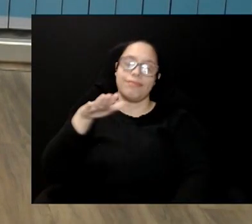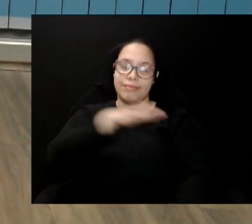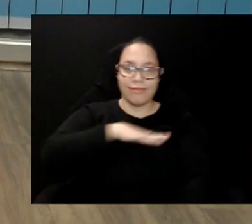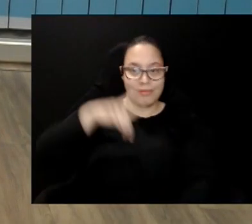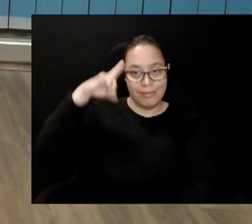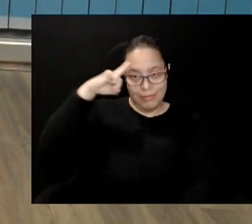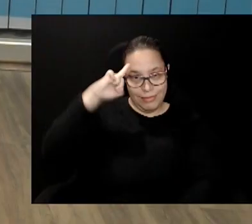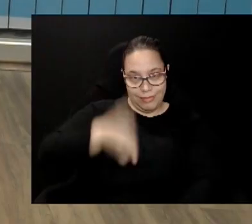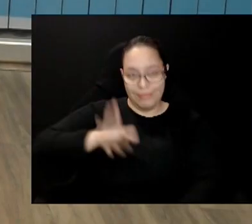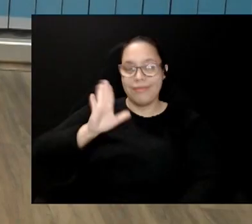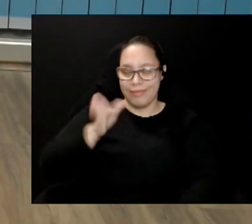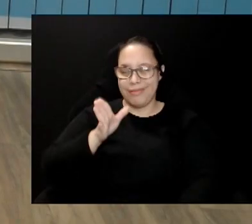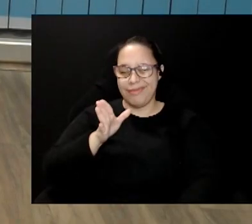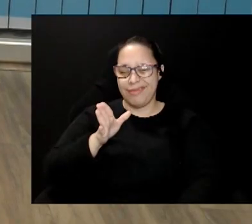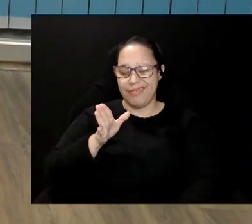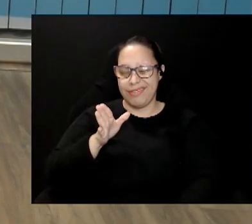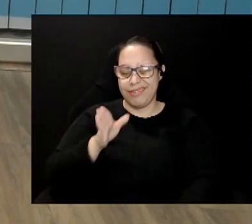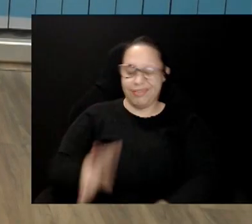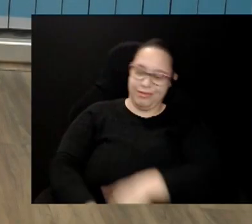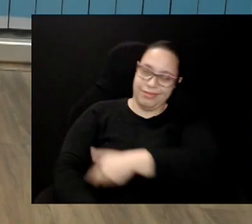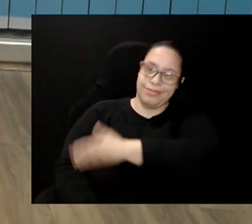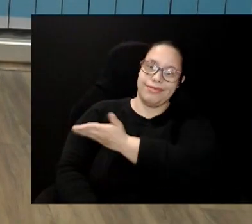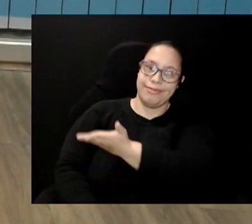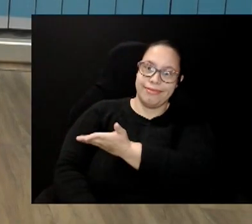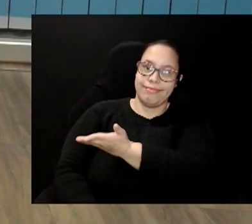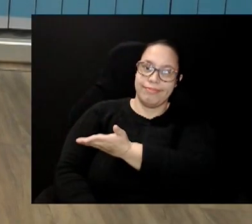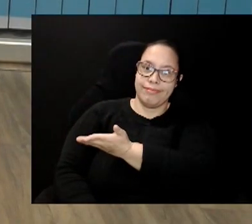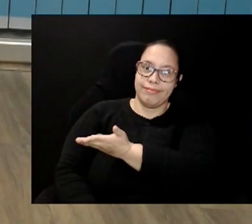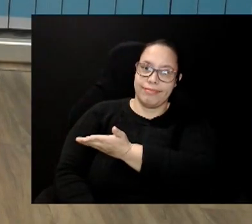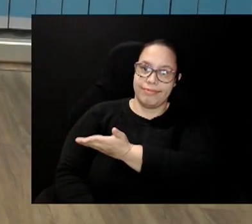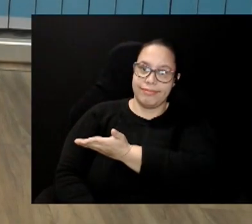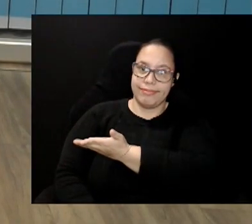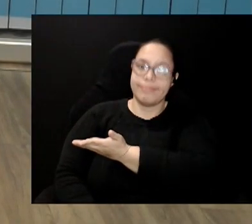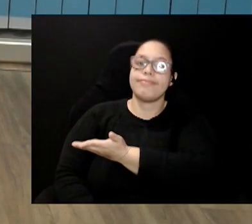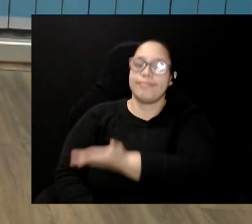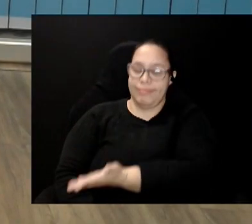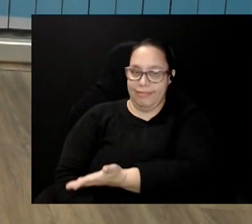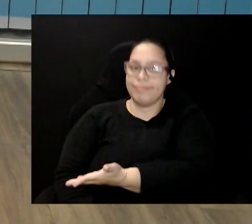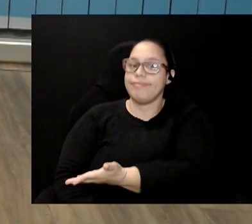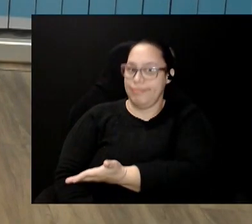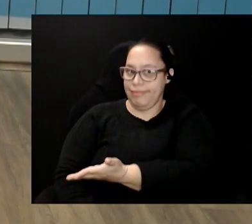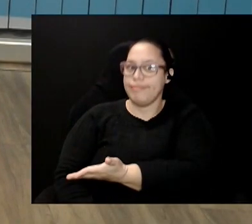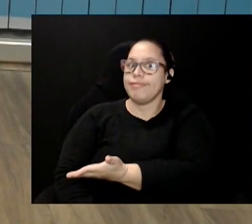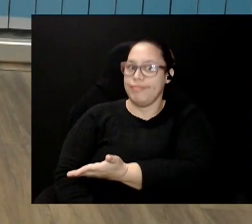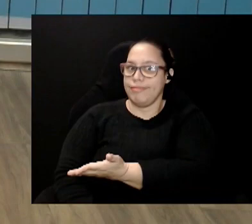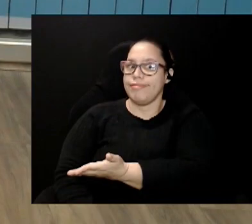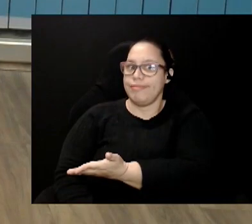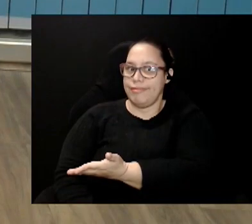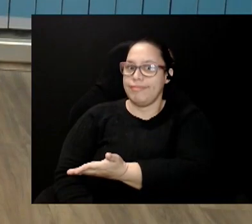região já sabe, né? Pode ir direto, o número aparece aqui embaixo da sua tela.